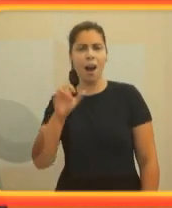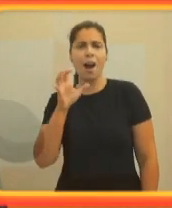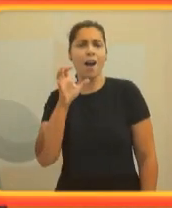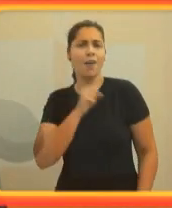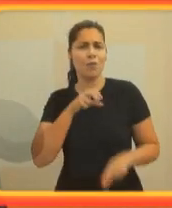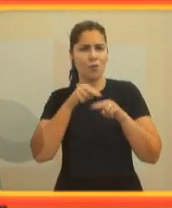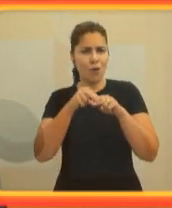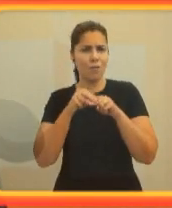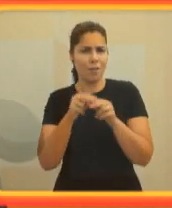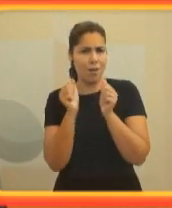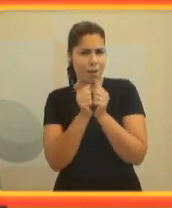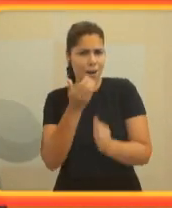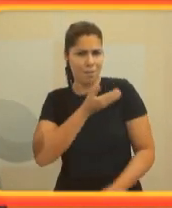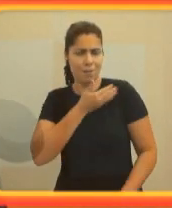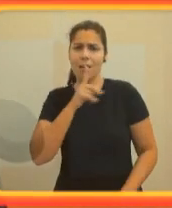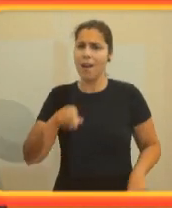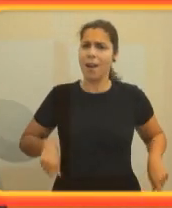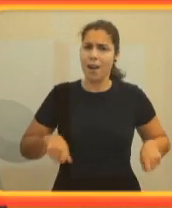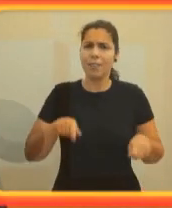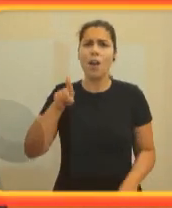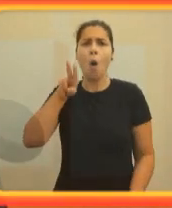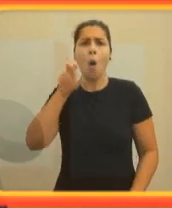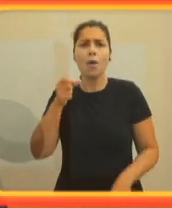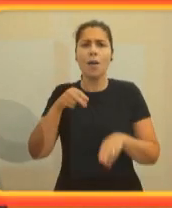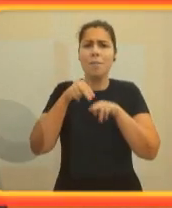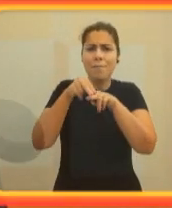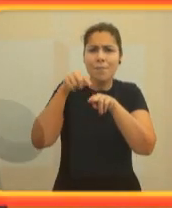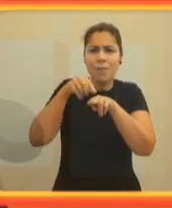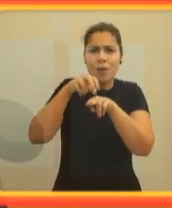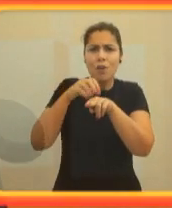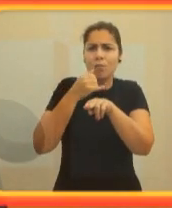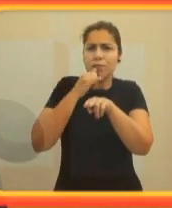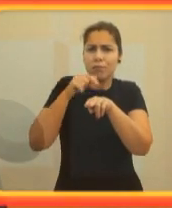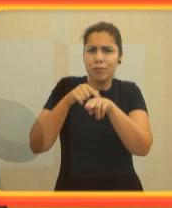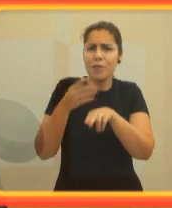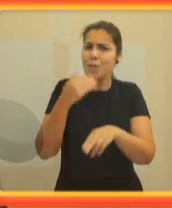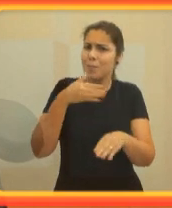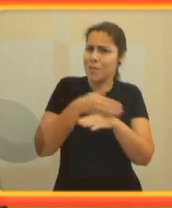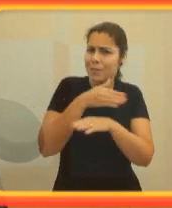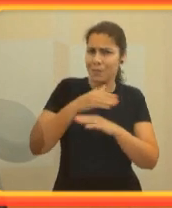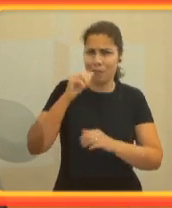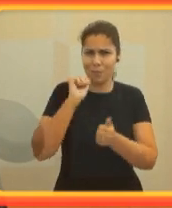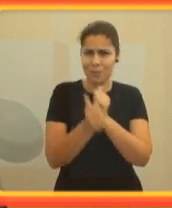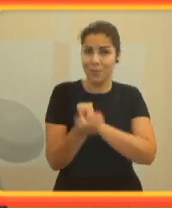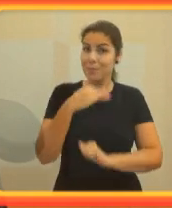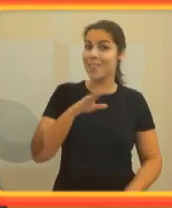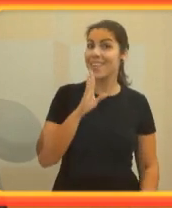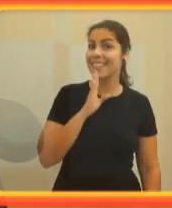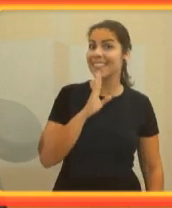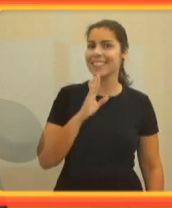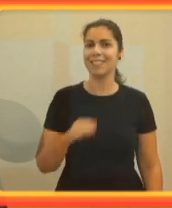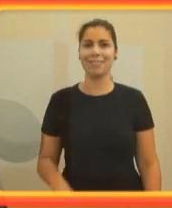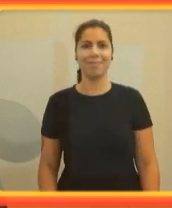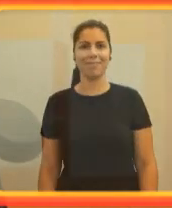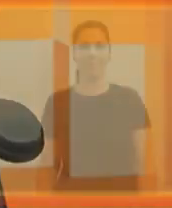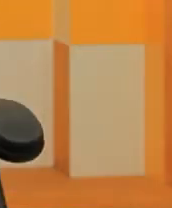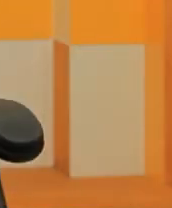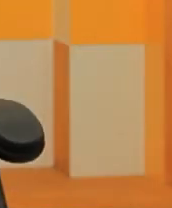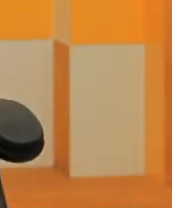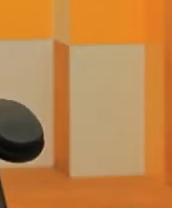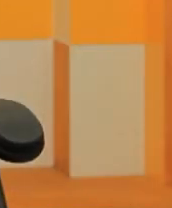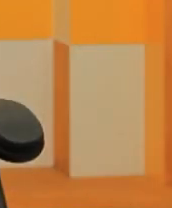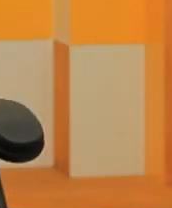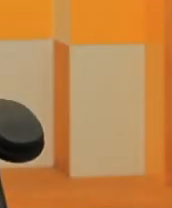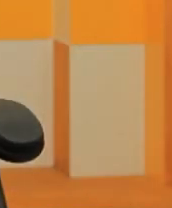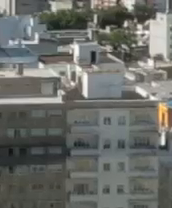Juan Martin adora surfar com os amigos e é cadeirante. Ele utiliza uma prancha motorizada para praticar o esporte.